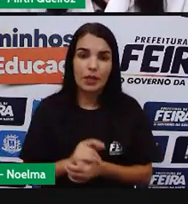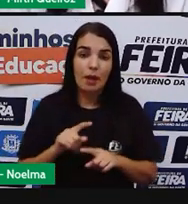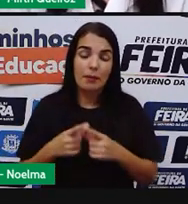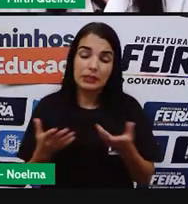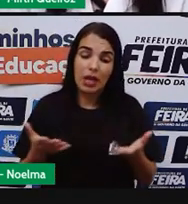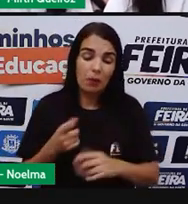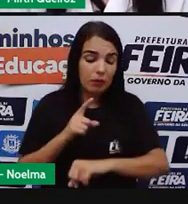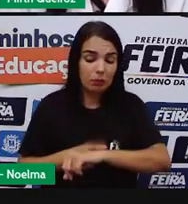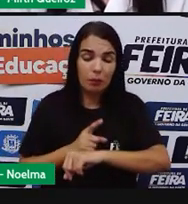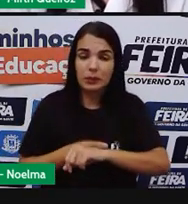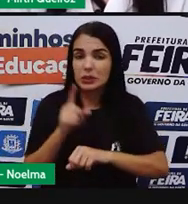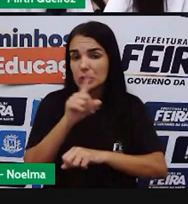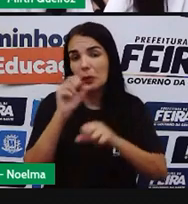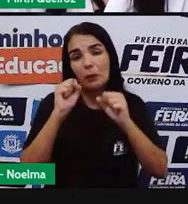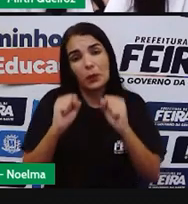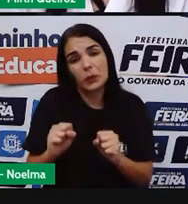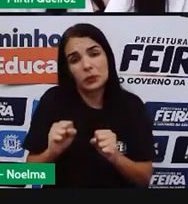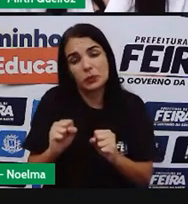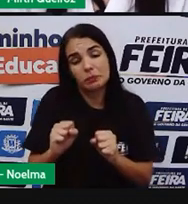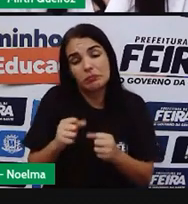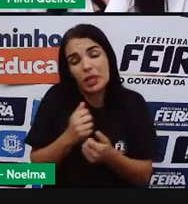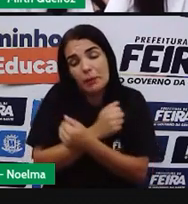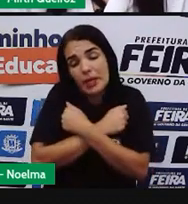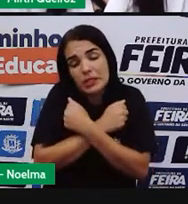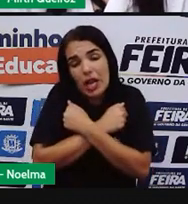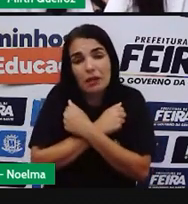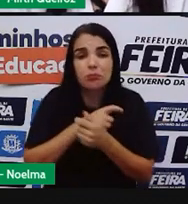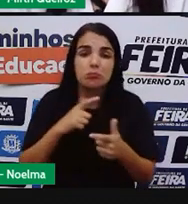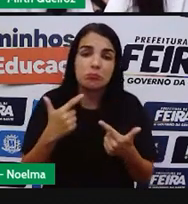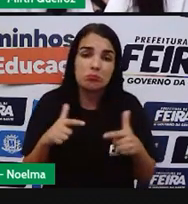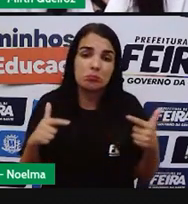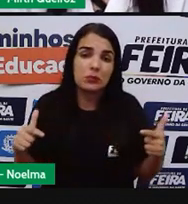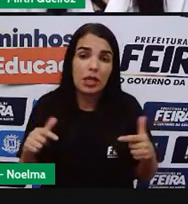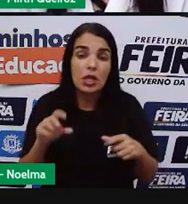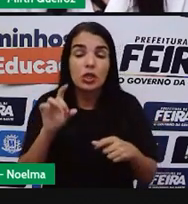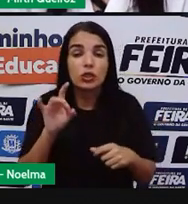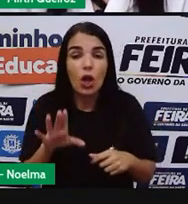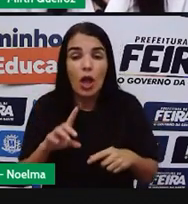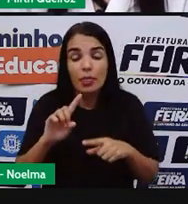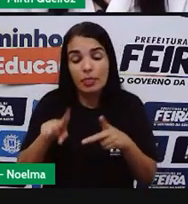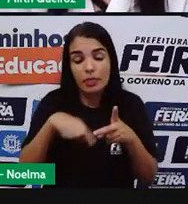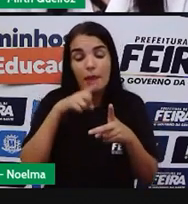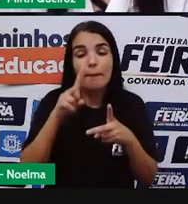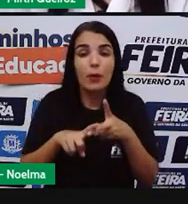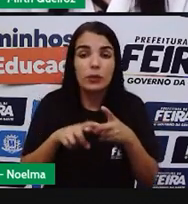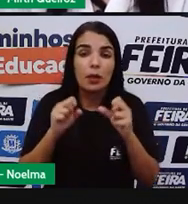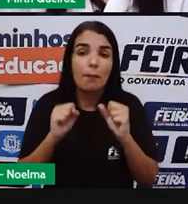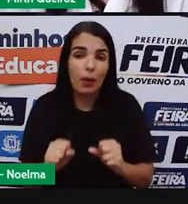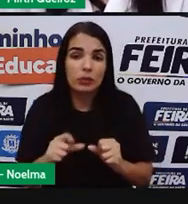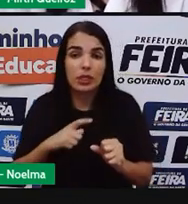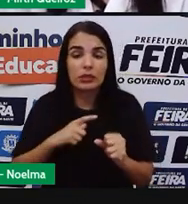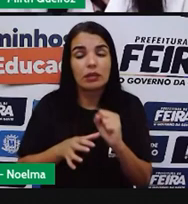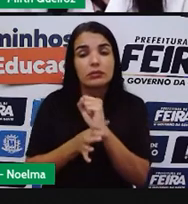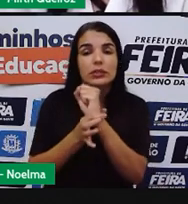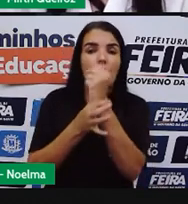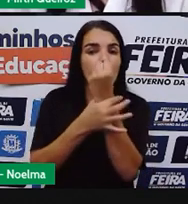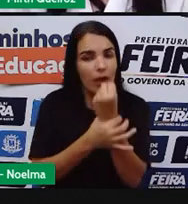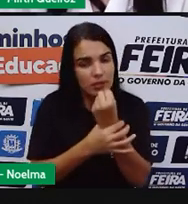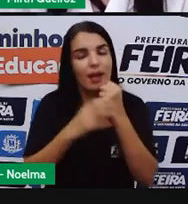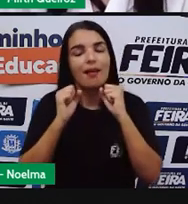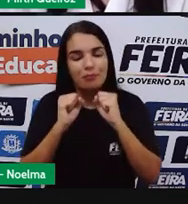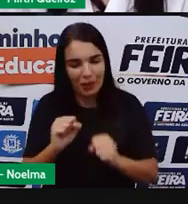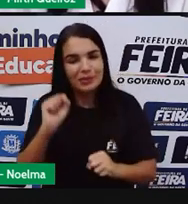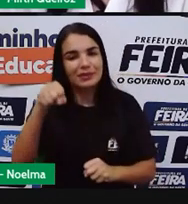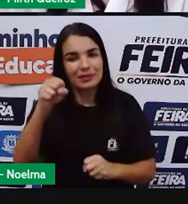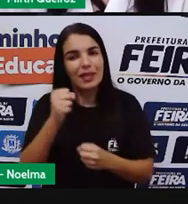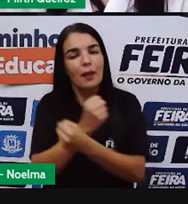mais pode fazer até que se estabeleça aí uma certa segurança, né,